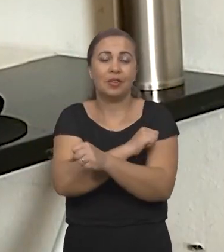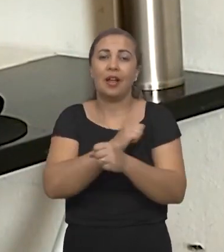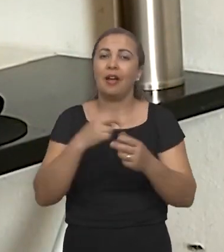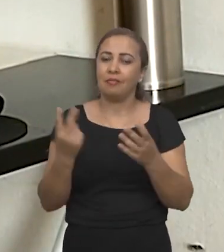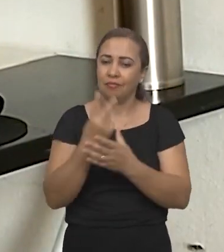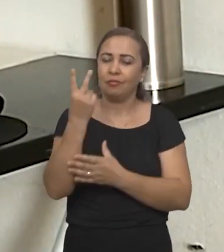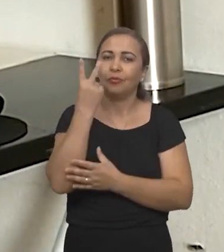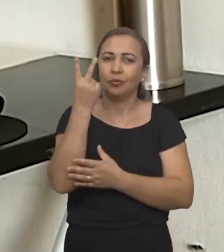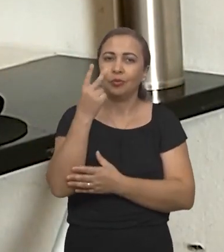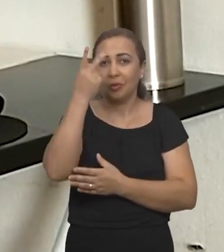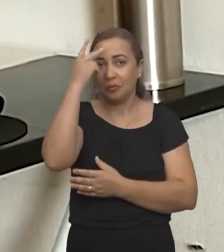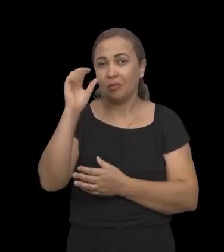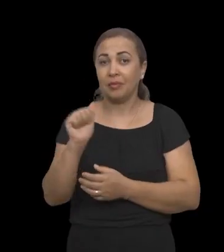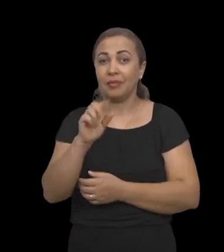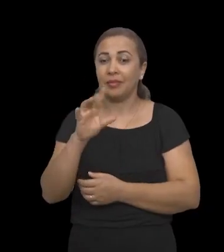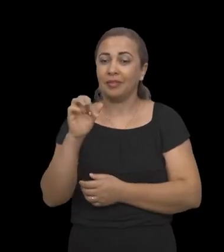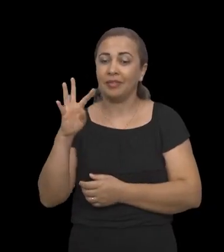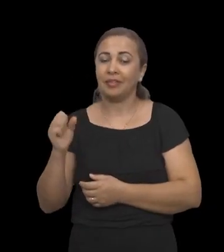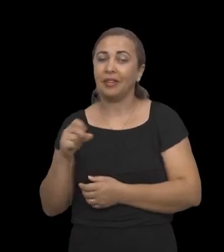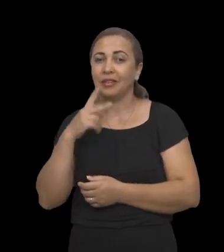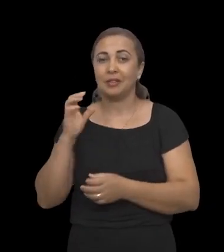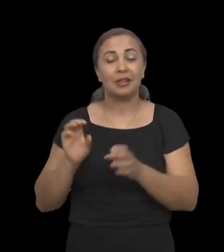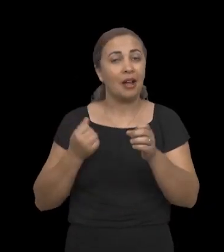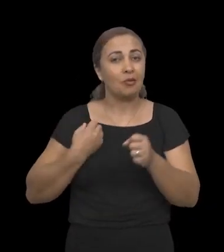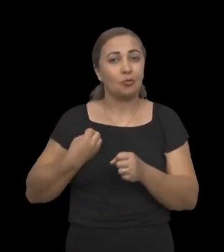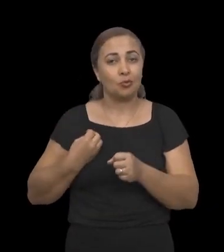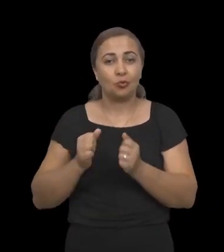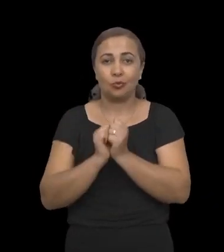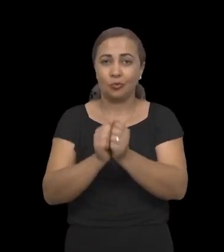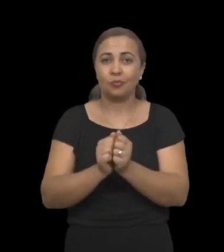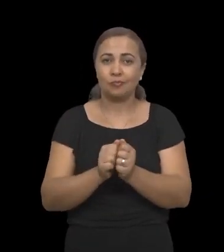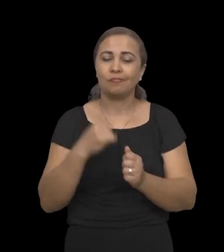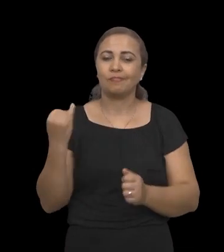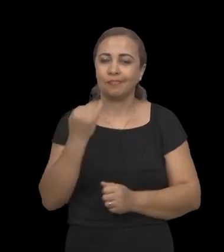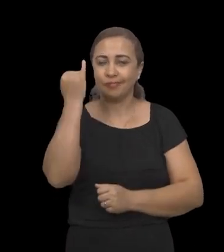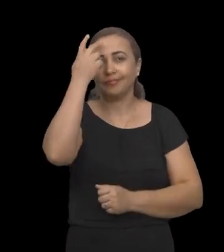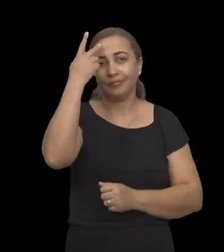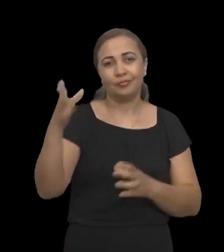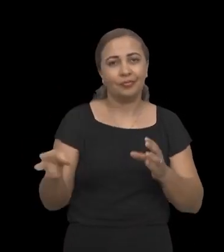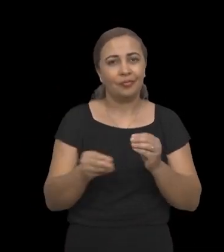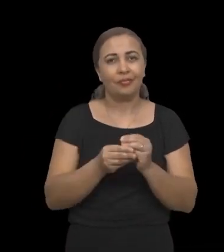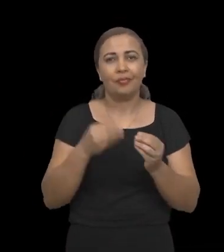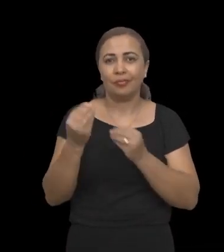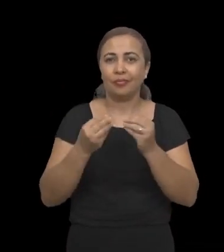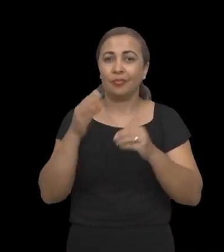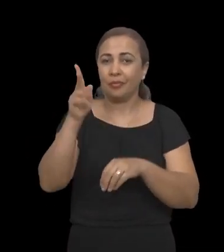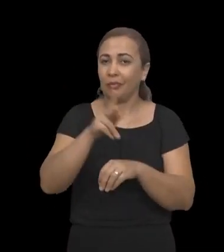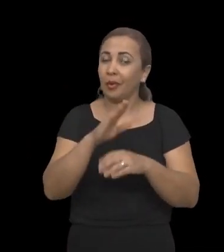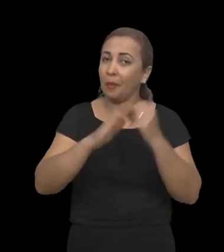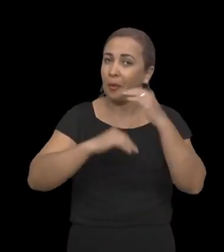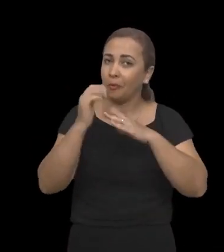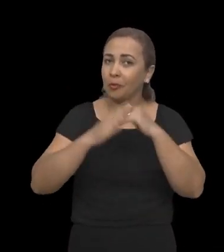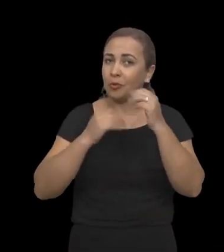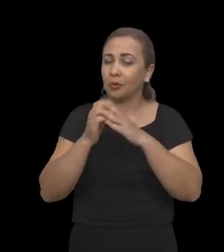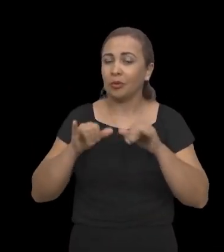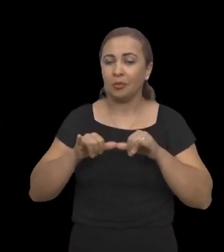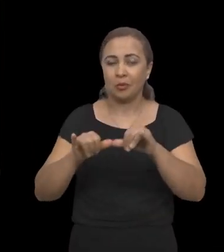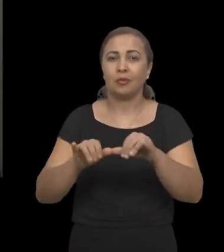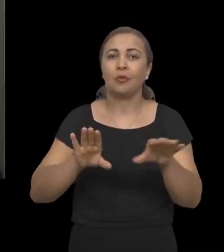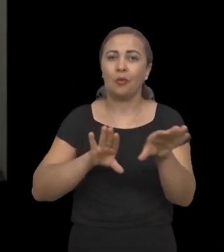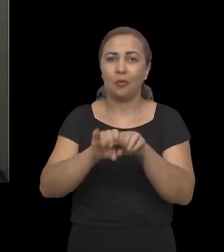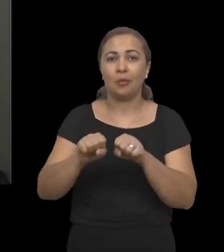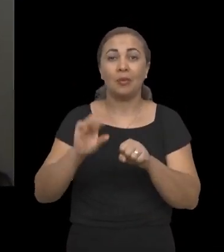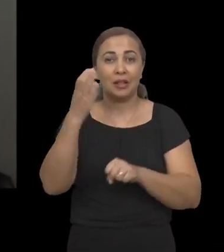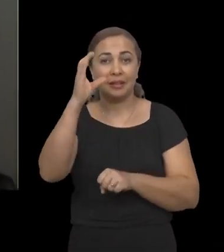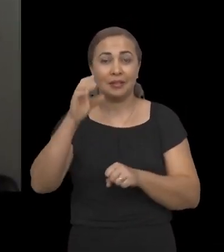esse é realmente valioso. Para Alex, participar da automação do moinho do P100 foi fundamental para ingressar como profissional no mercado.